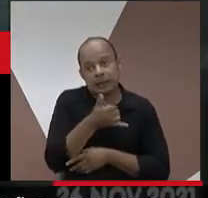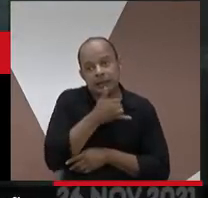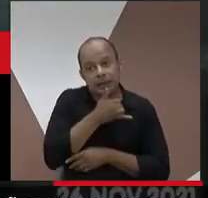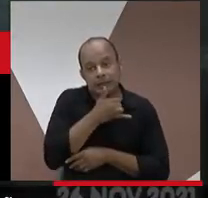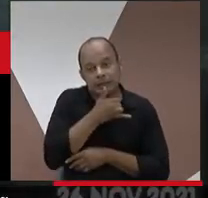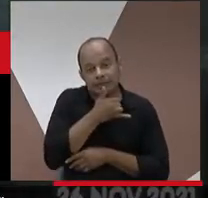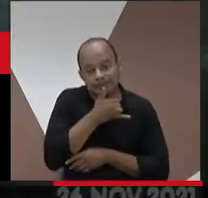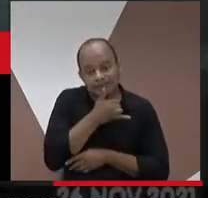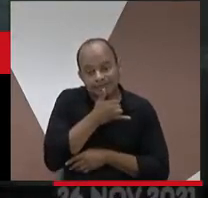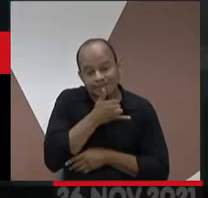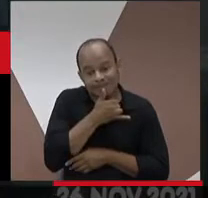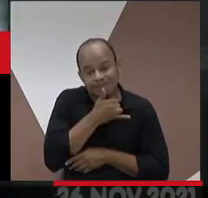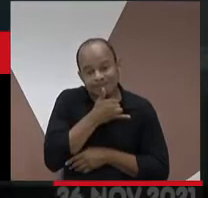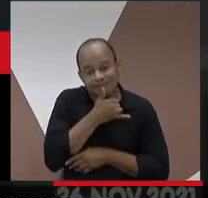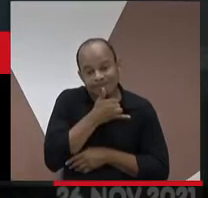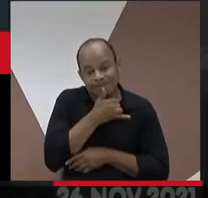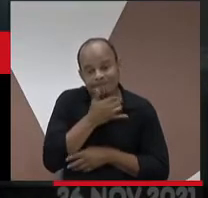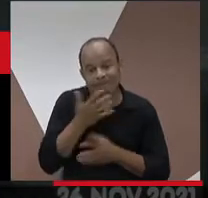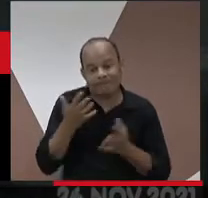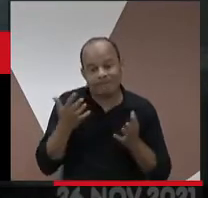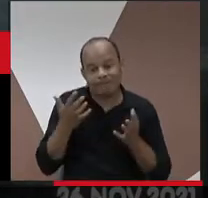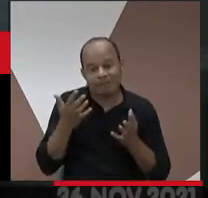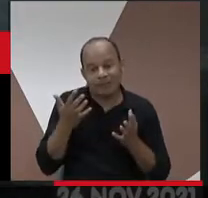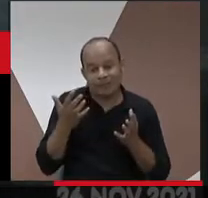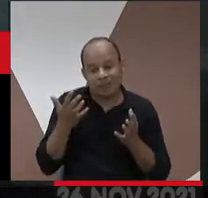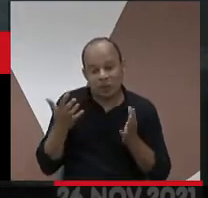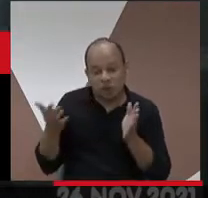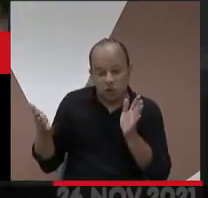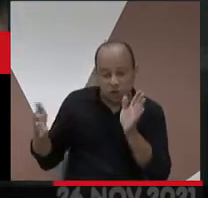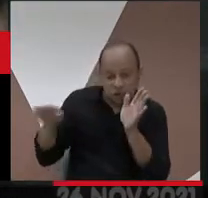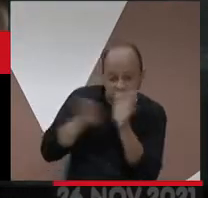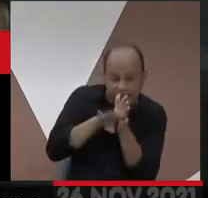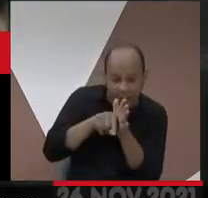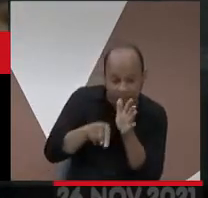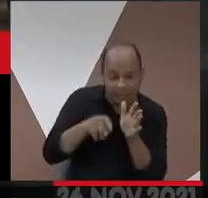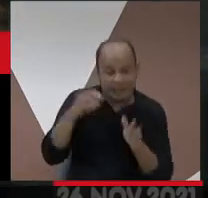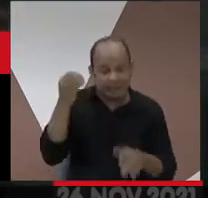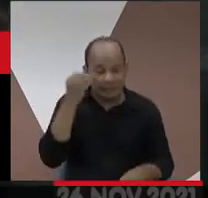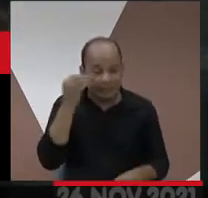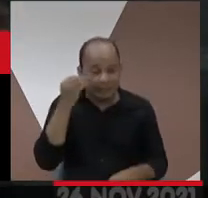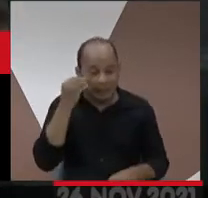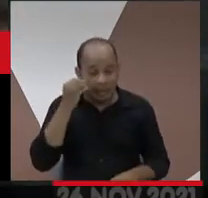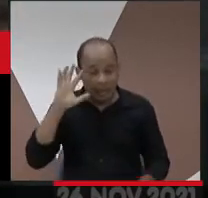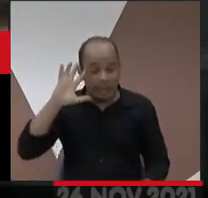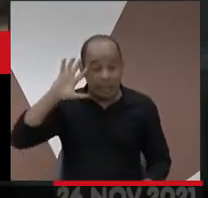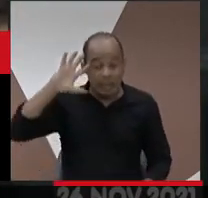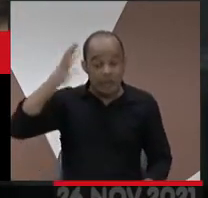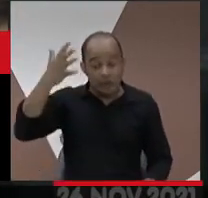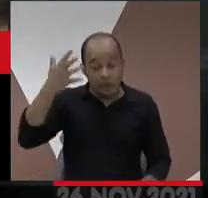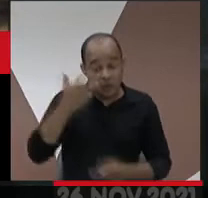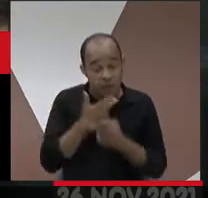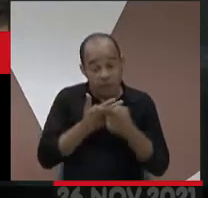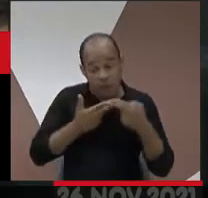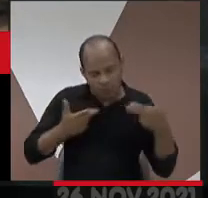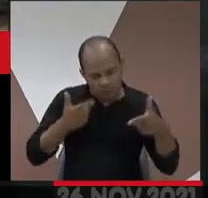pública para tentar resolver problemas que se arrastam já há alguns